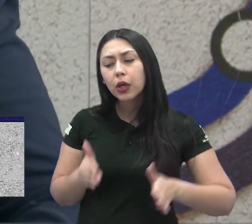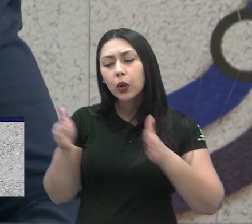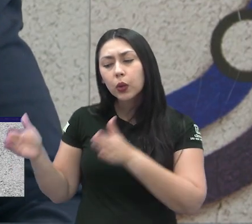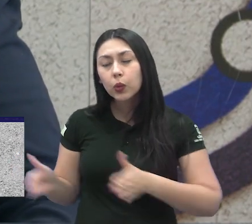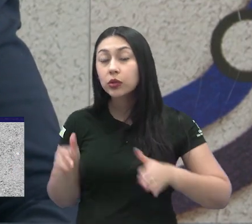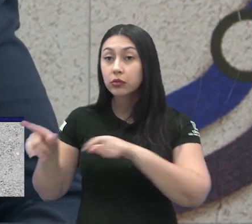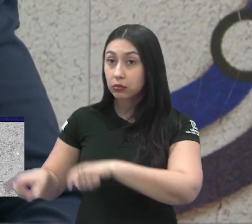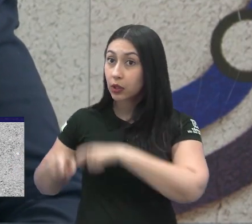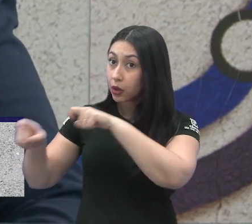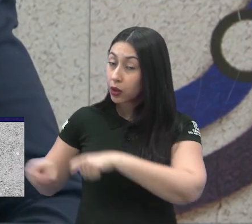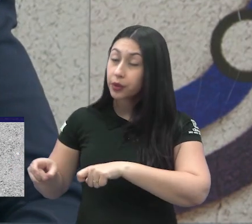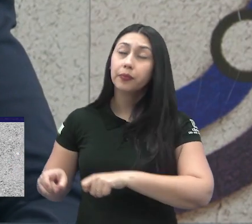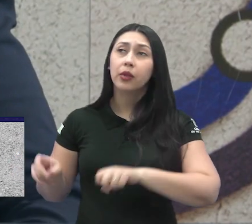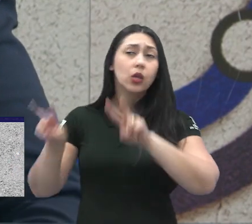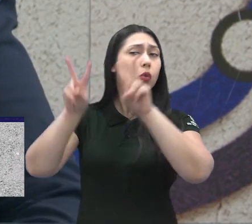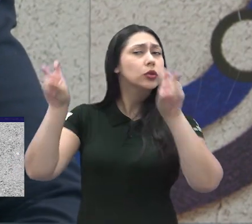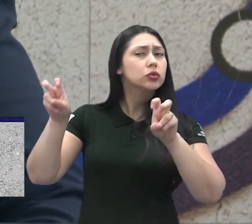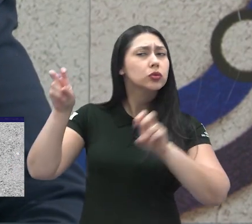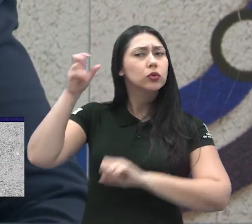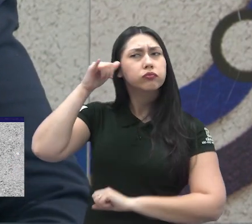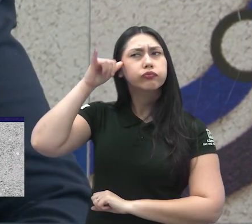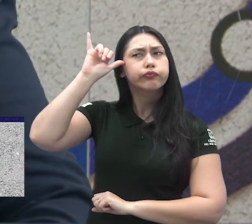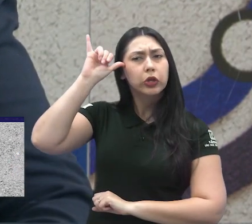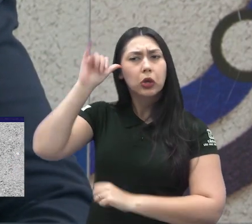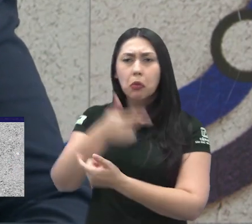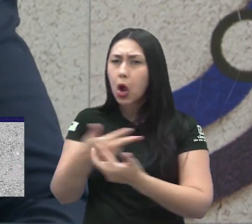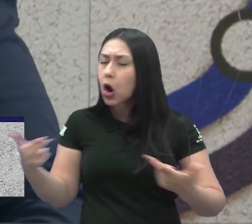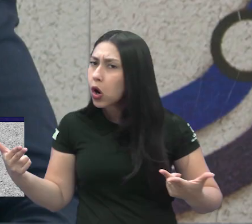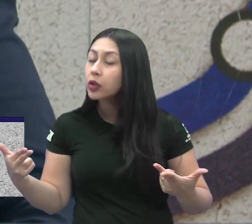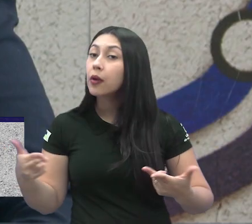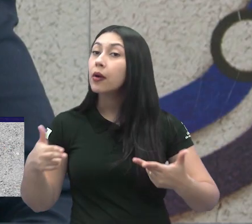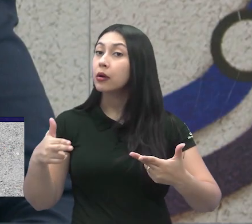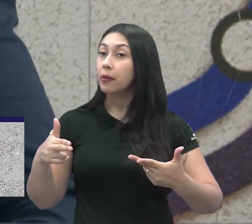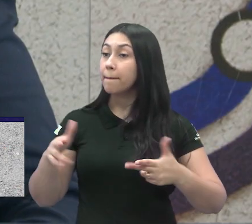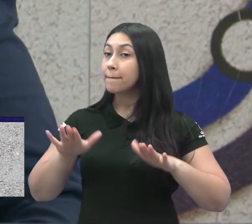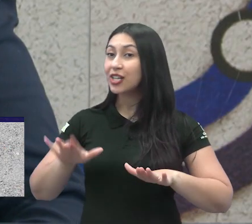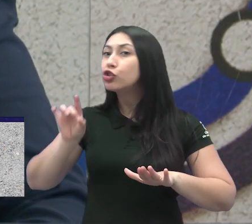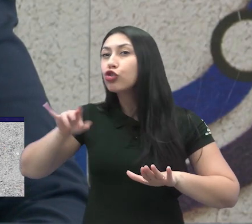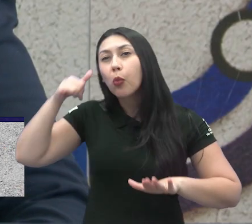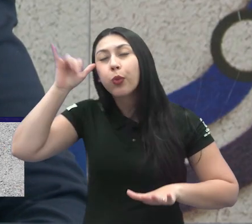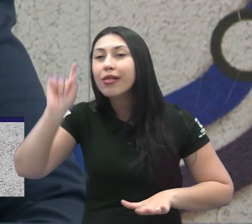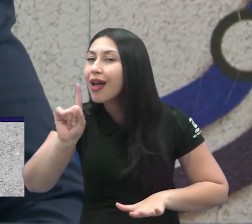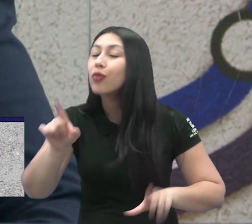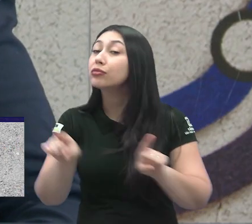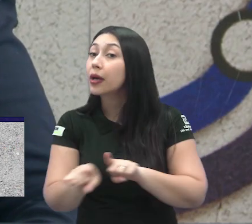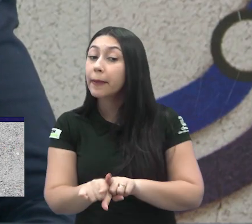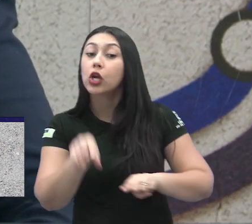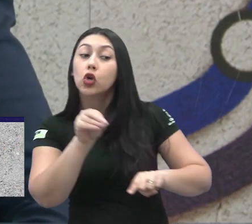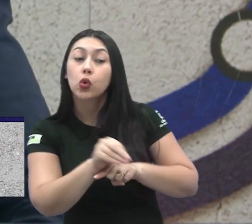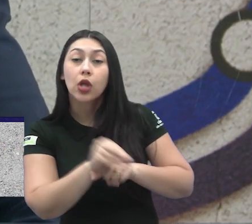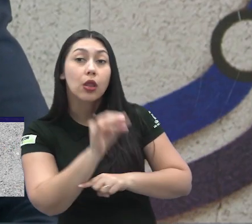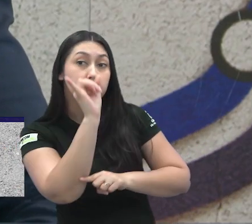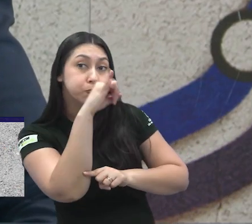a pecuária, quando a gente pensa em pecuária, a gente pensa mais em bovinos, A zootecnia está também na suinocultura,